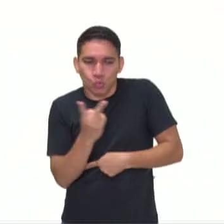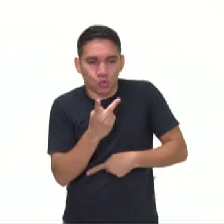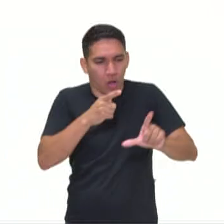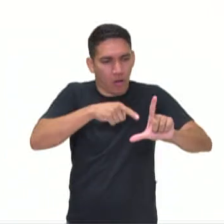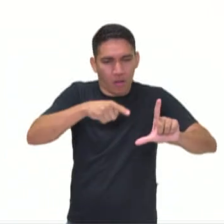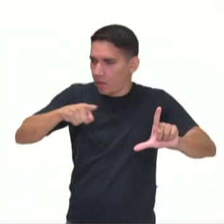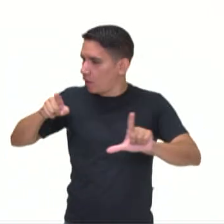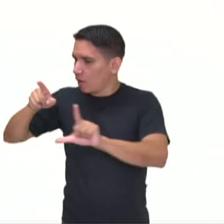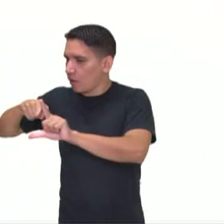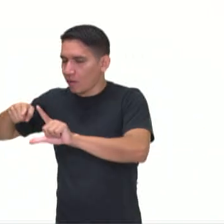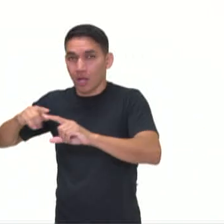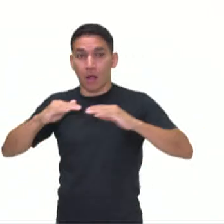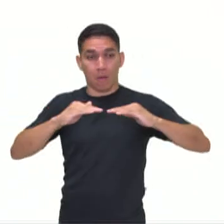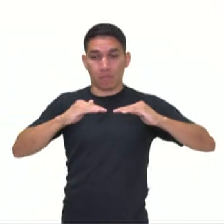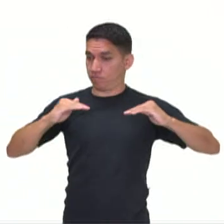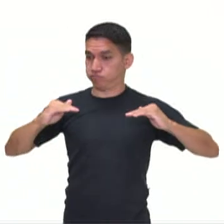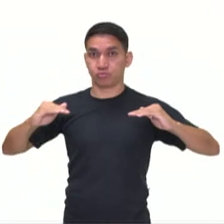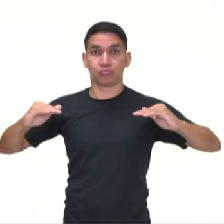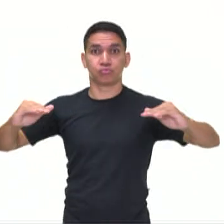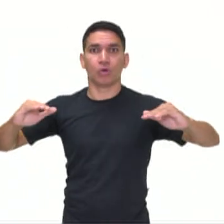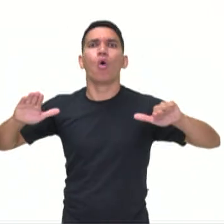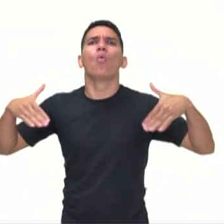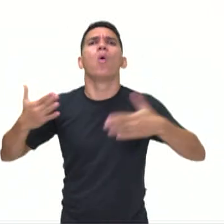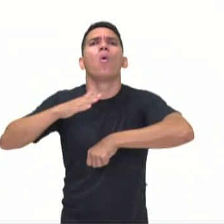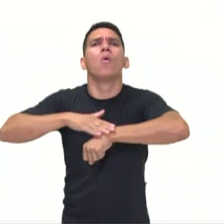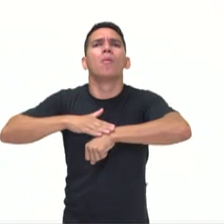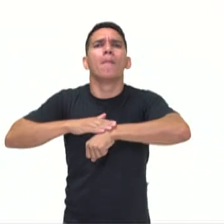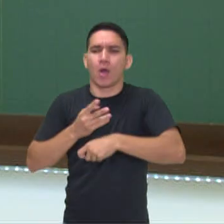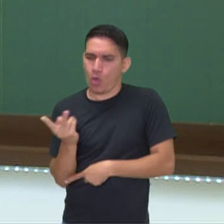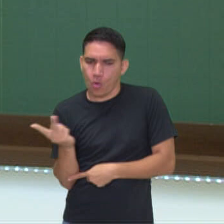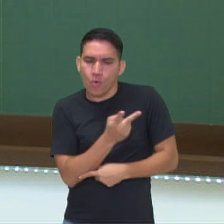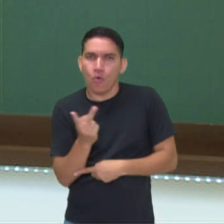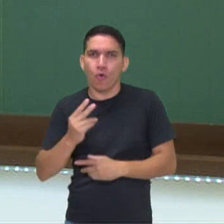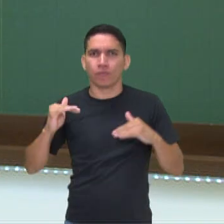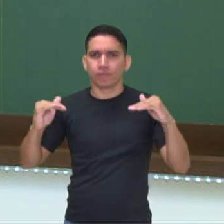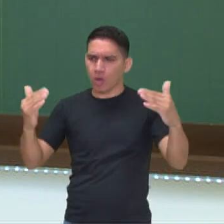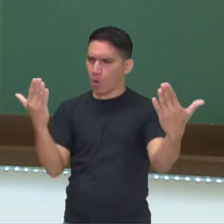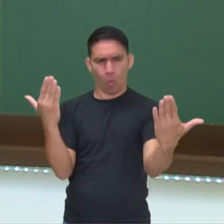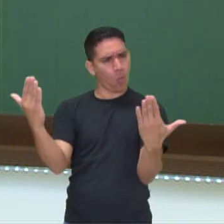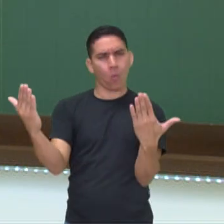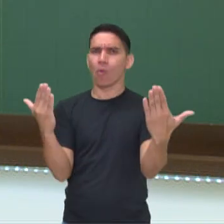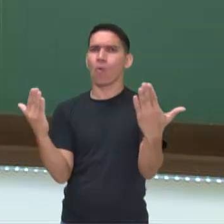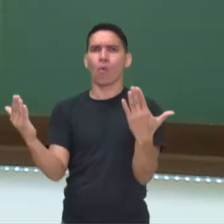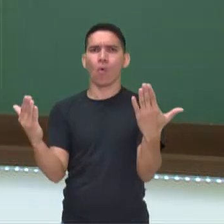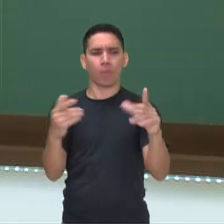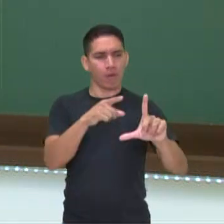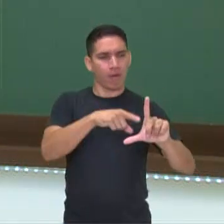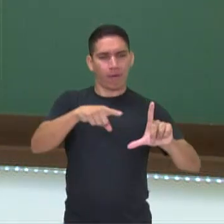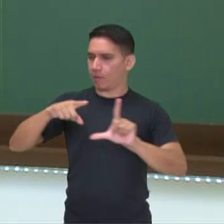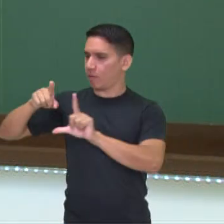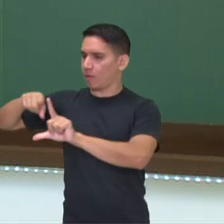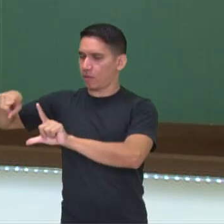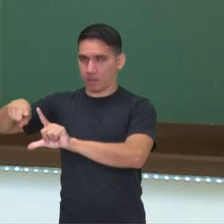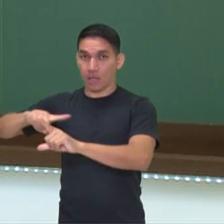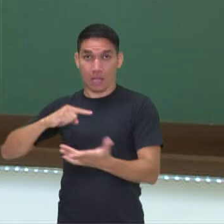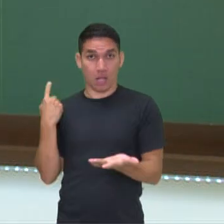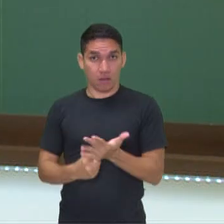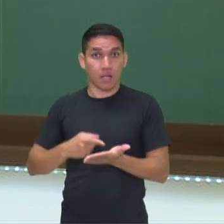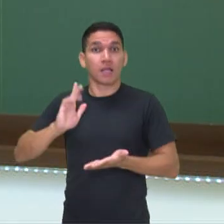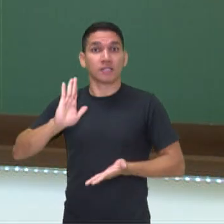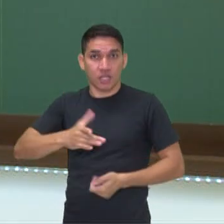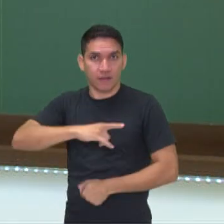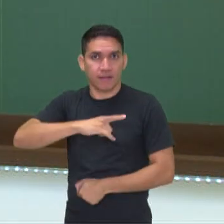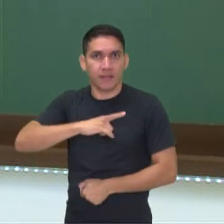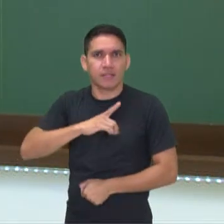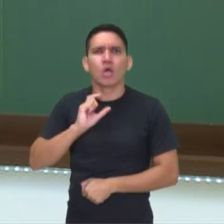estão constantes. E qual será que é um dos momentos em que, comparando esses dois gráficos, eles estabelecem, né? Eles